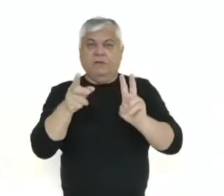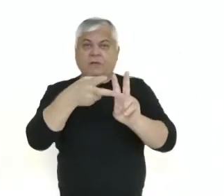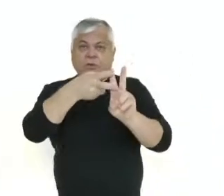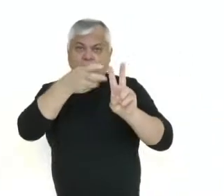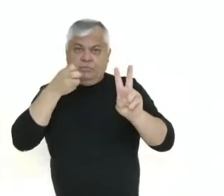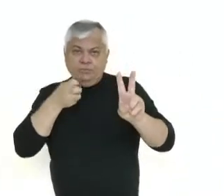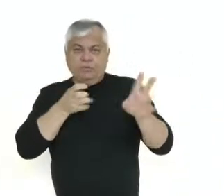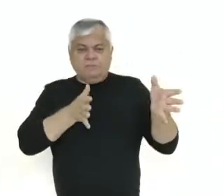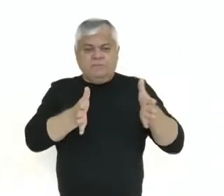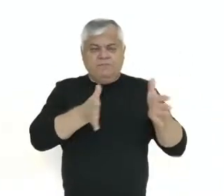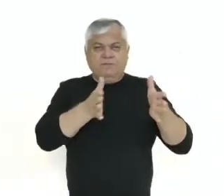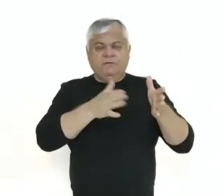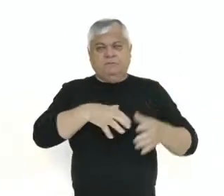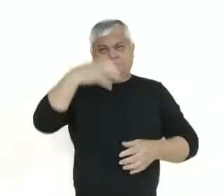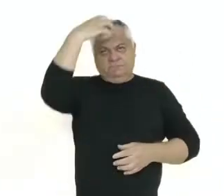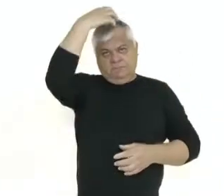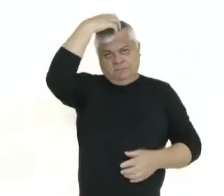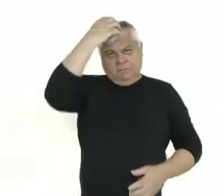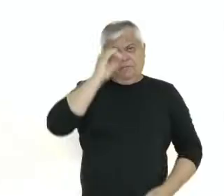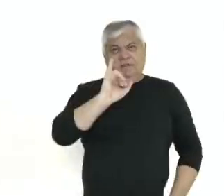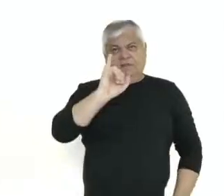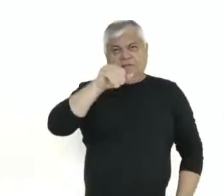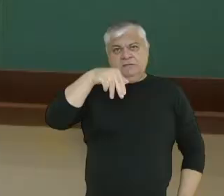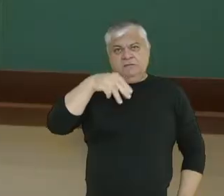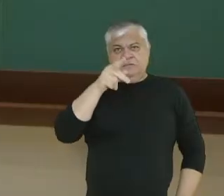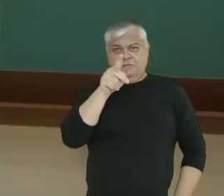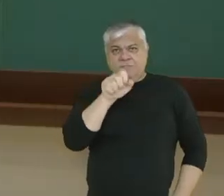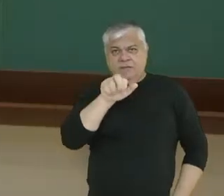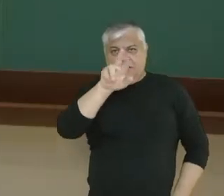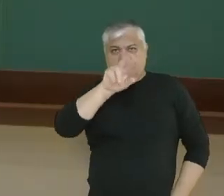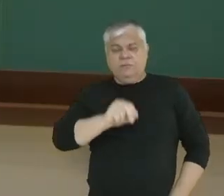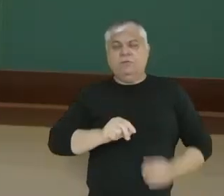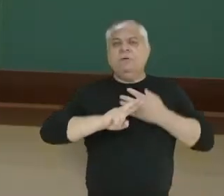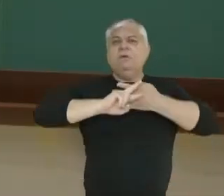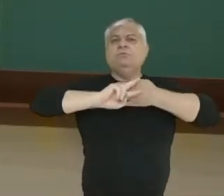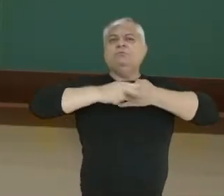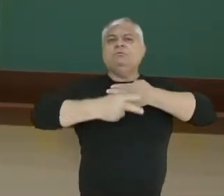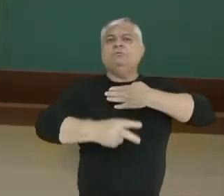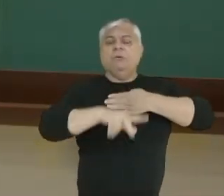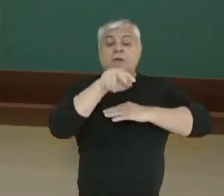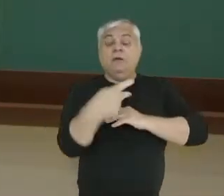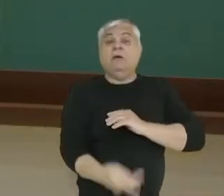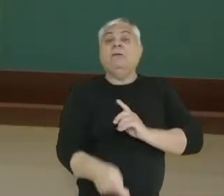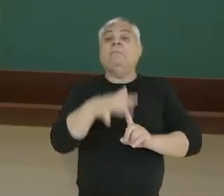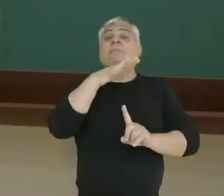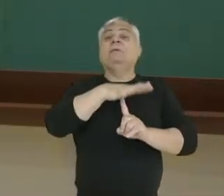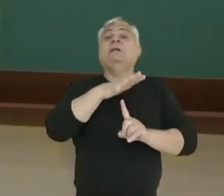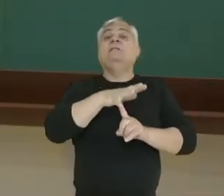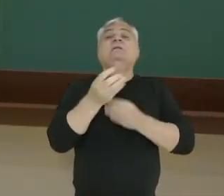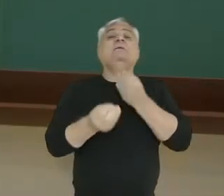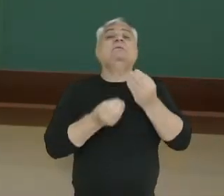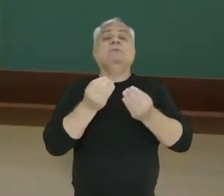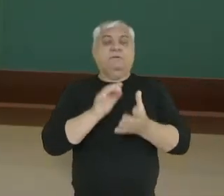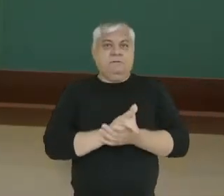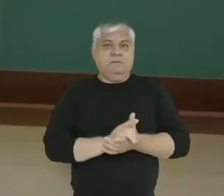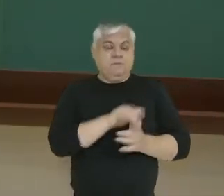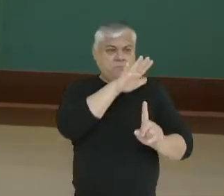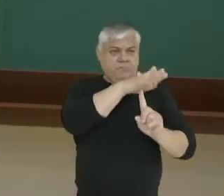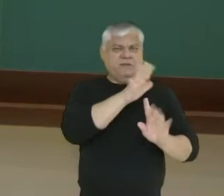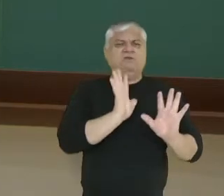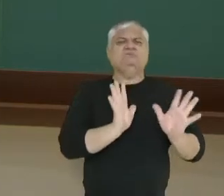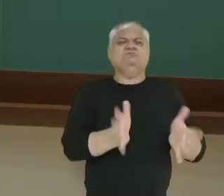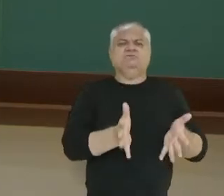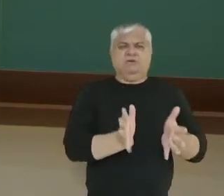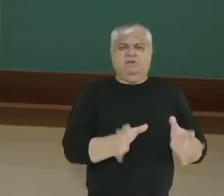o Império, entendendo todas as suas consequências no Paraná. O Paraná já era ali,